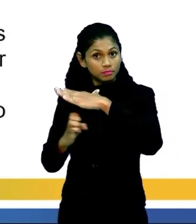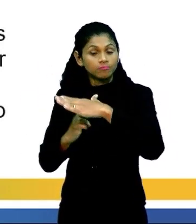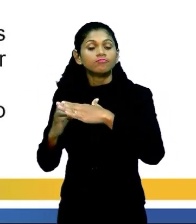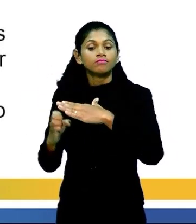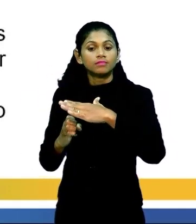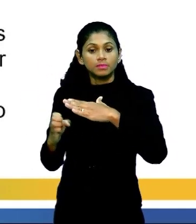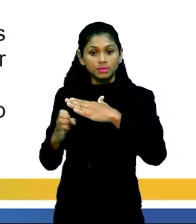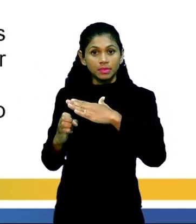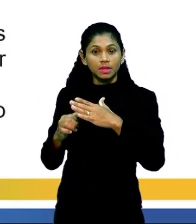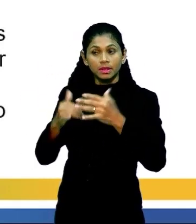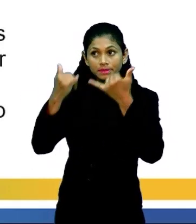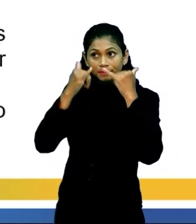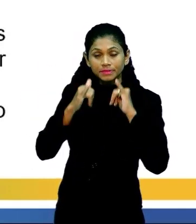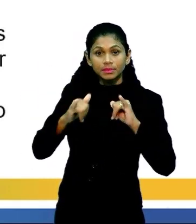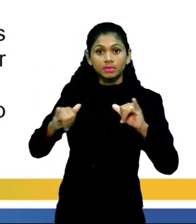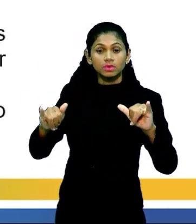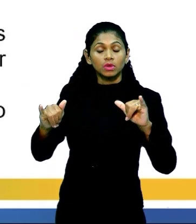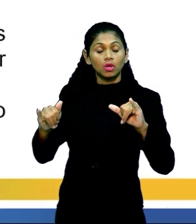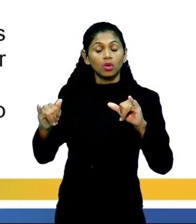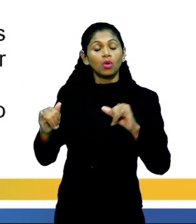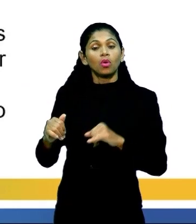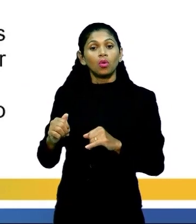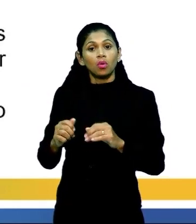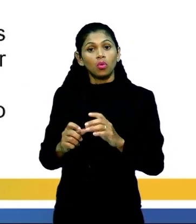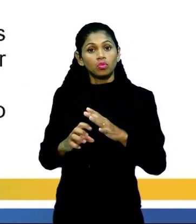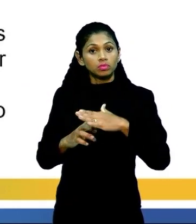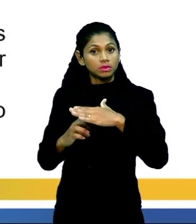ou instituições governamentais.